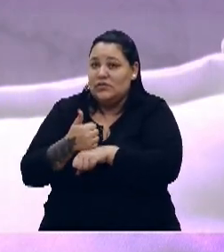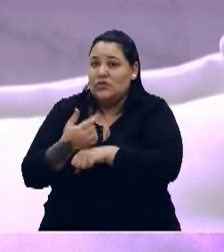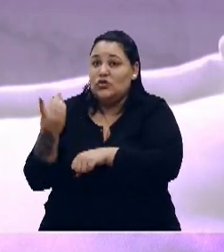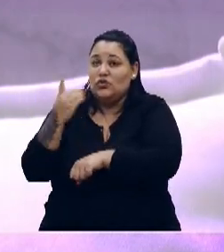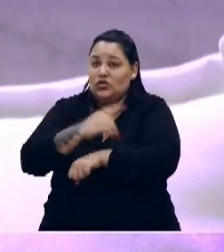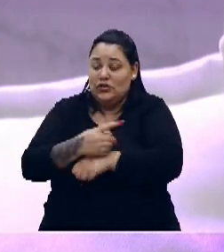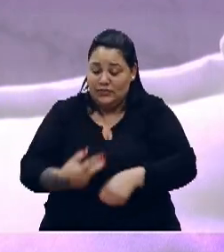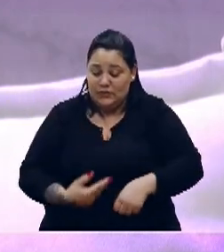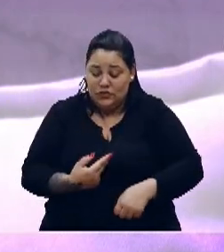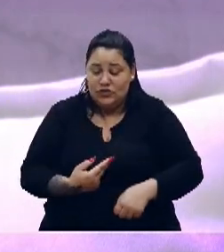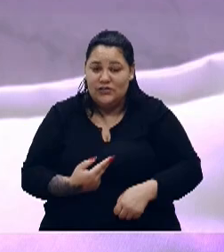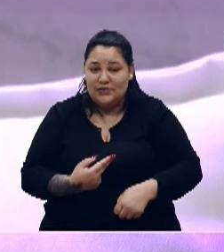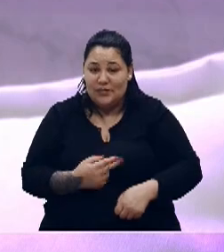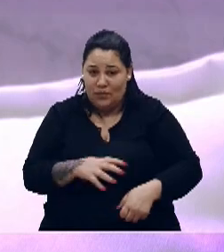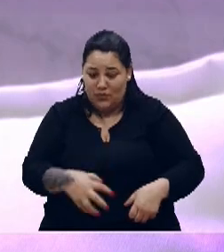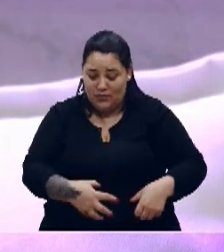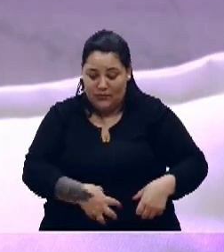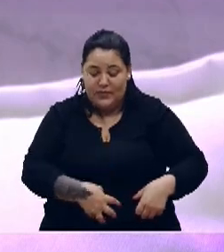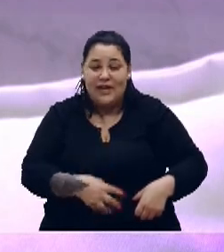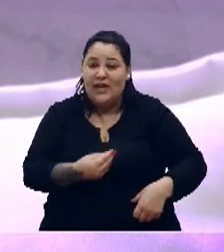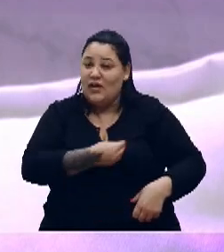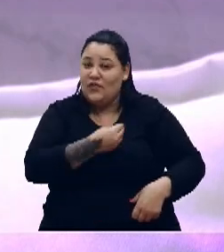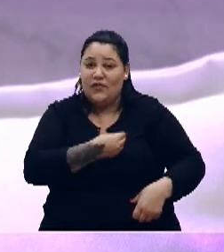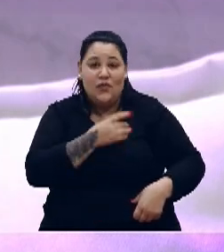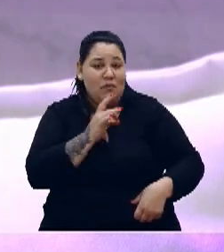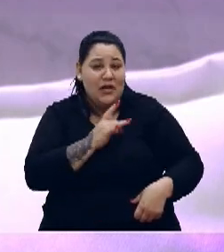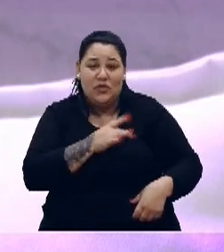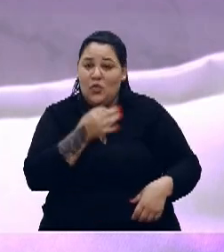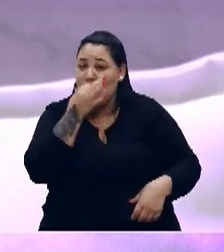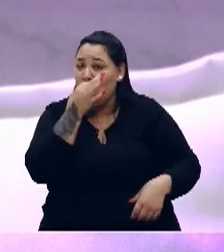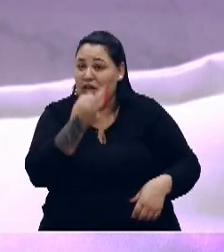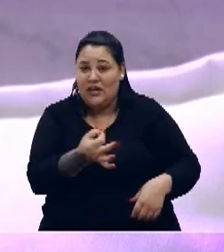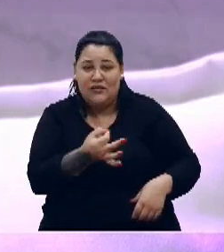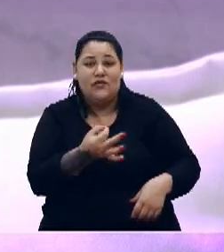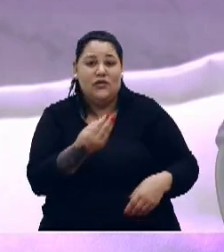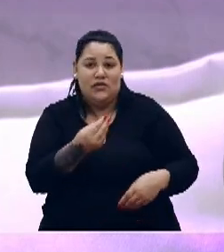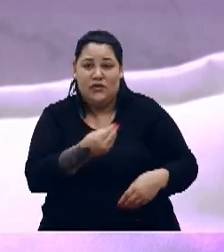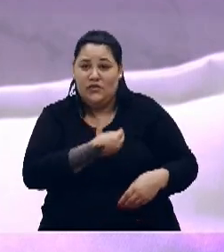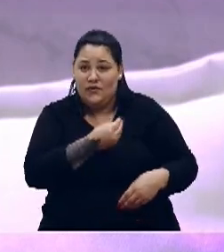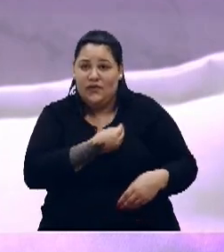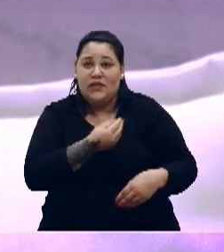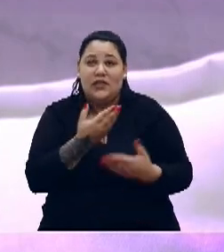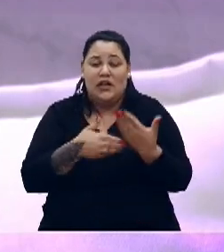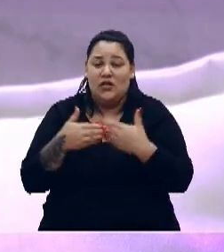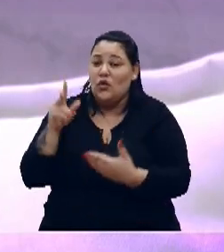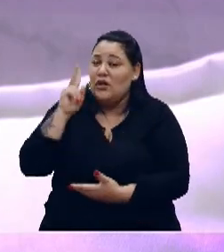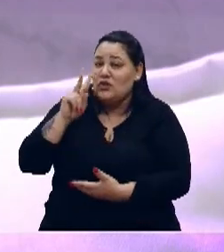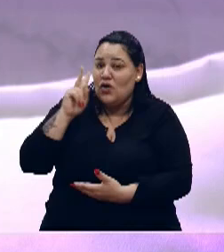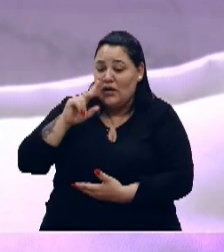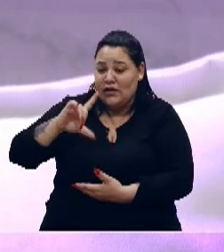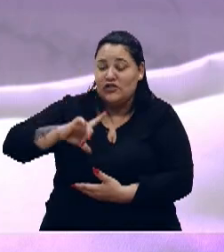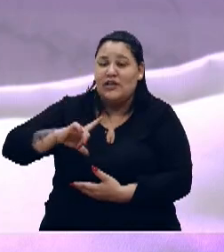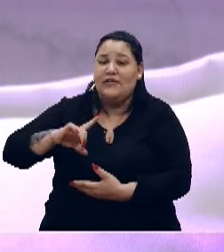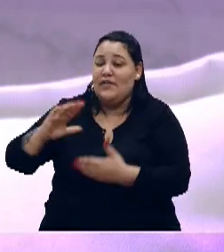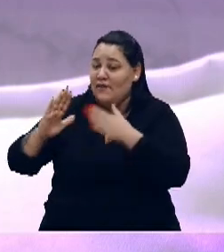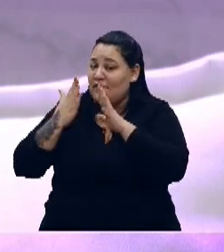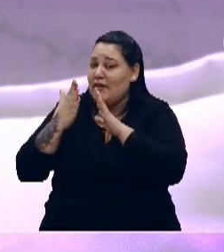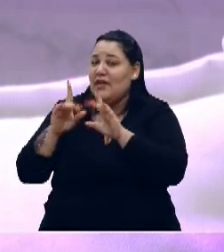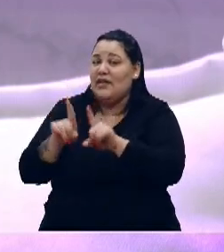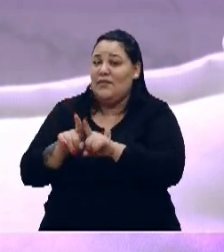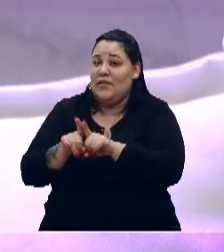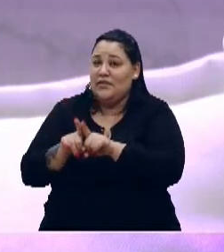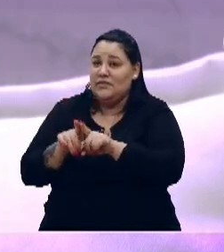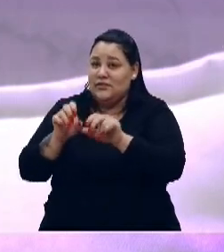maior terror que eu poderia ter vivido dentro de toda a nossa história, de toda a nossa situação. Então, quem